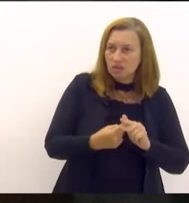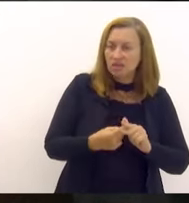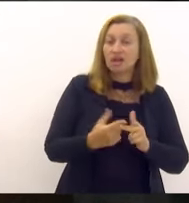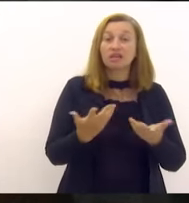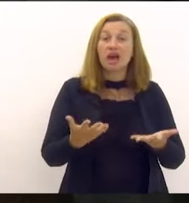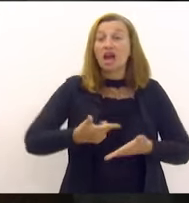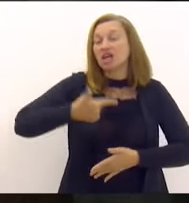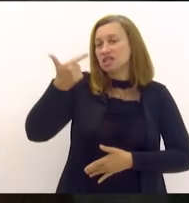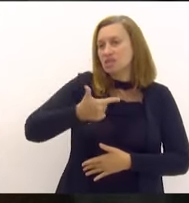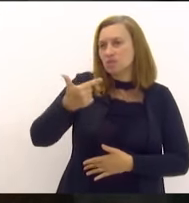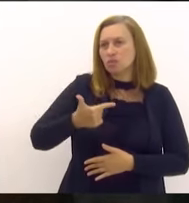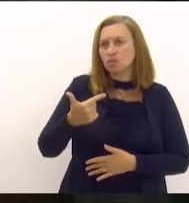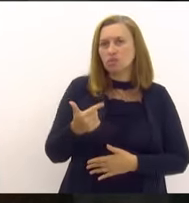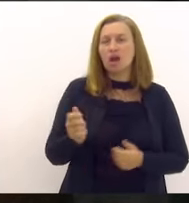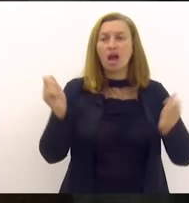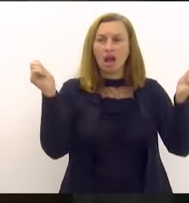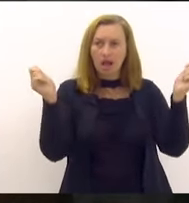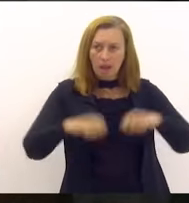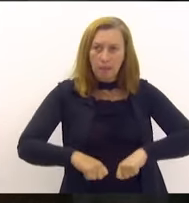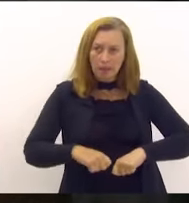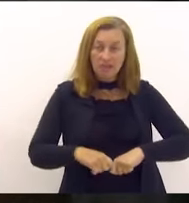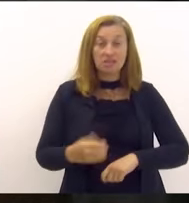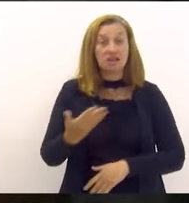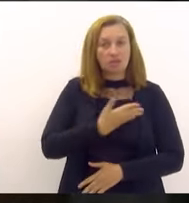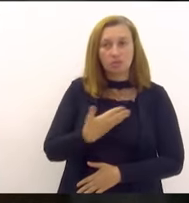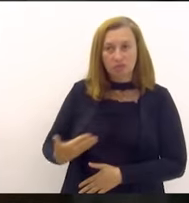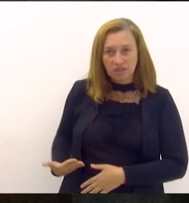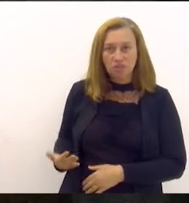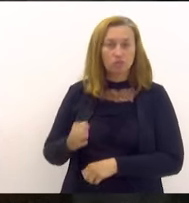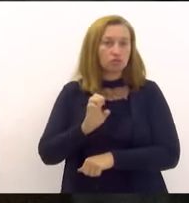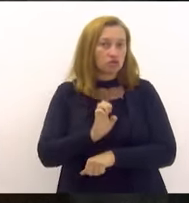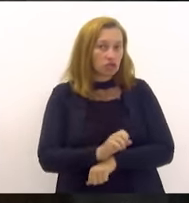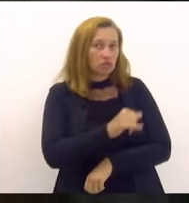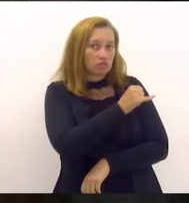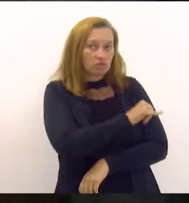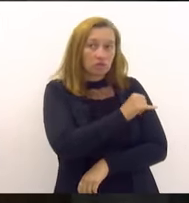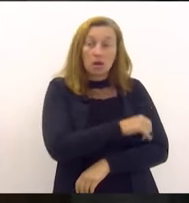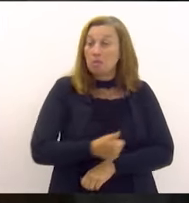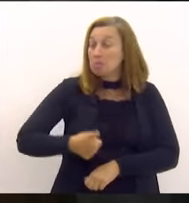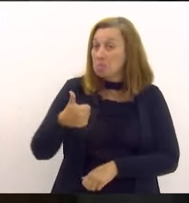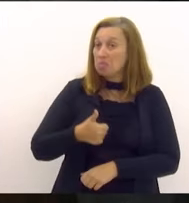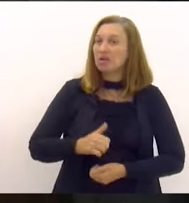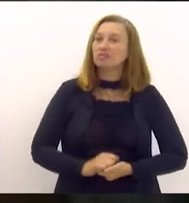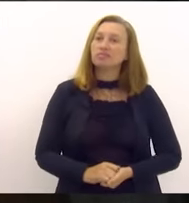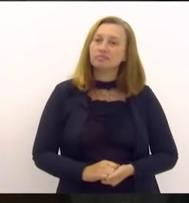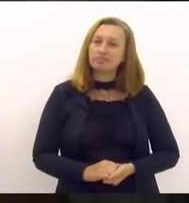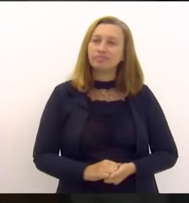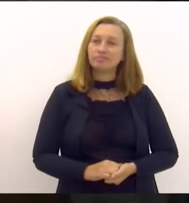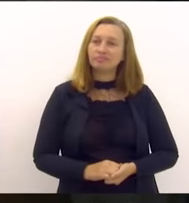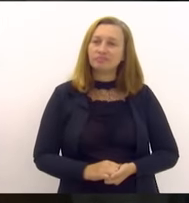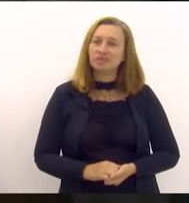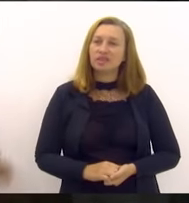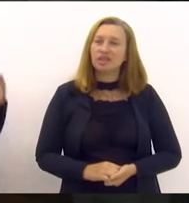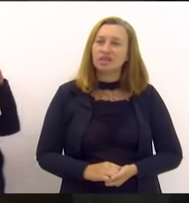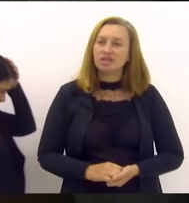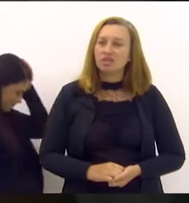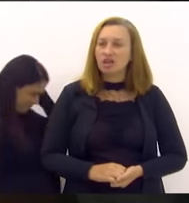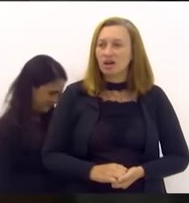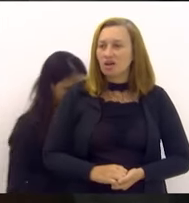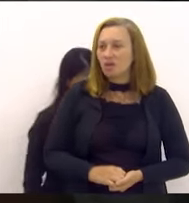é que é plena capacidade do governador do estado, em primeiro lugar, indicar o secretário que bem